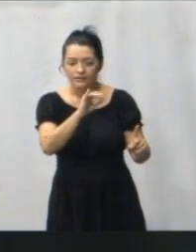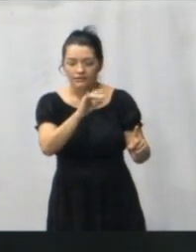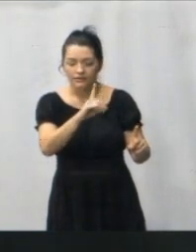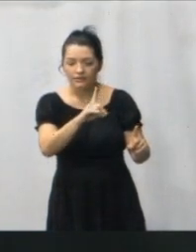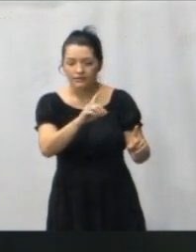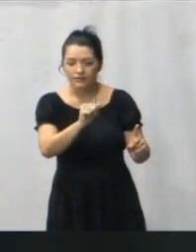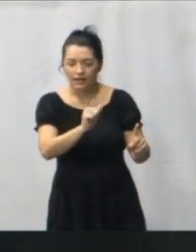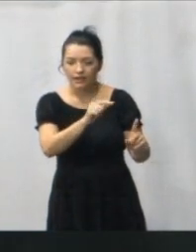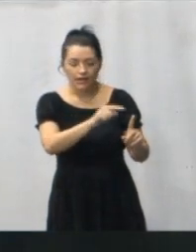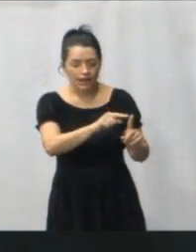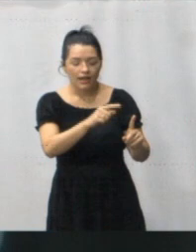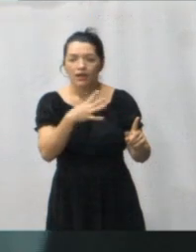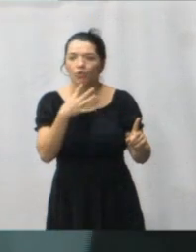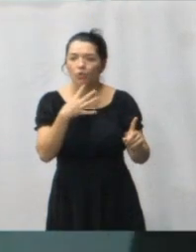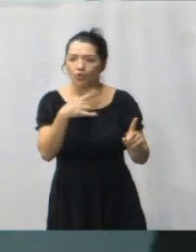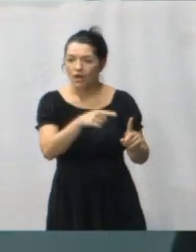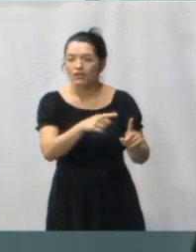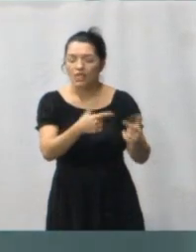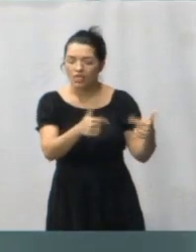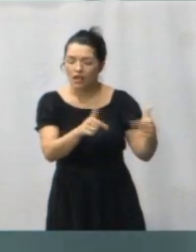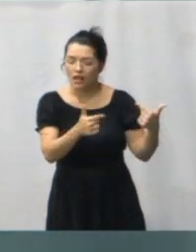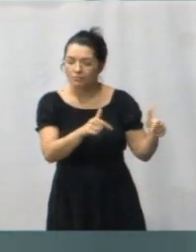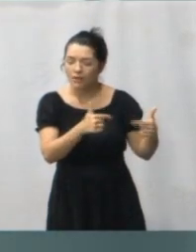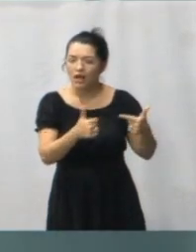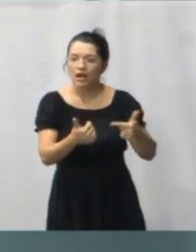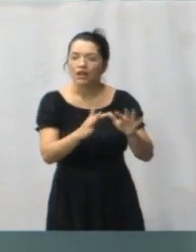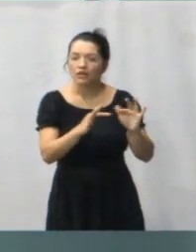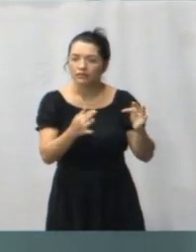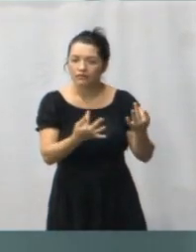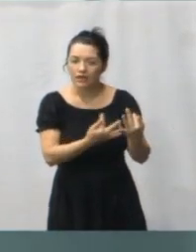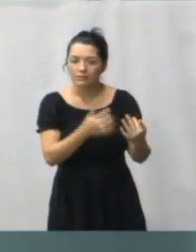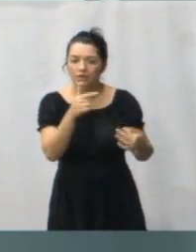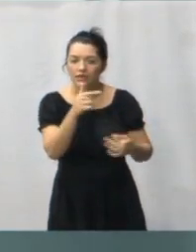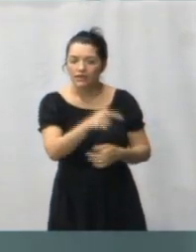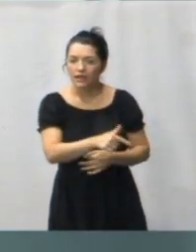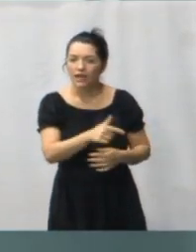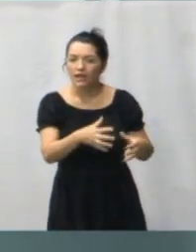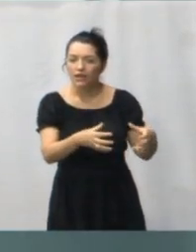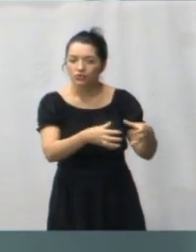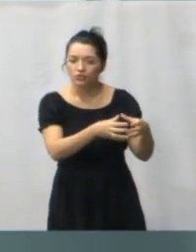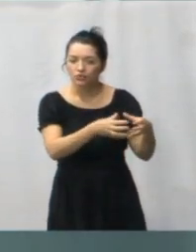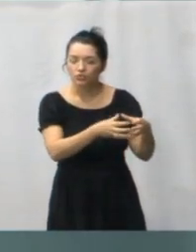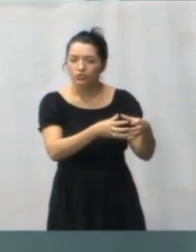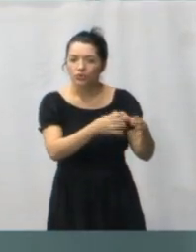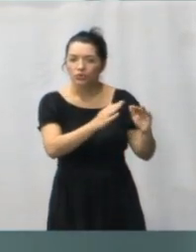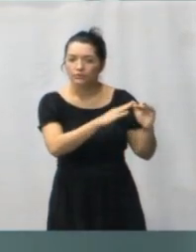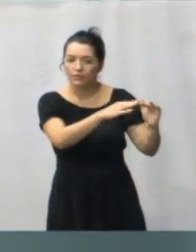trabalhadora, né, de família, e era da nossa comunidade. Grande perda.